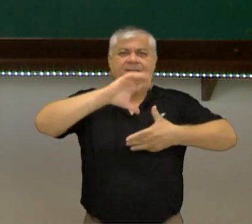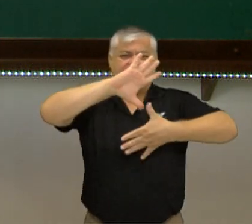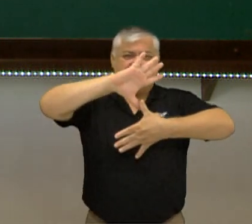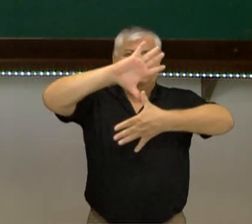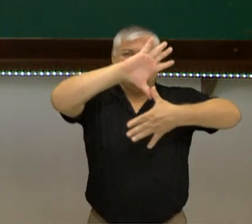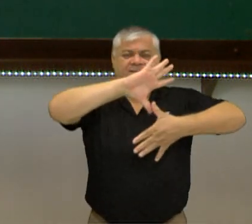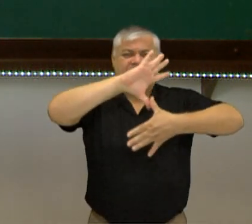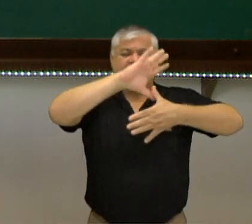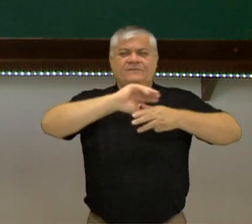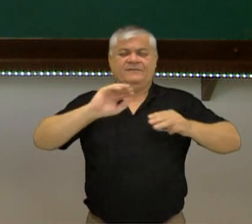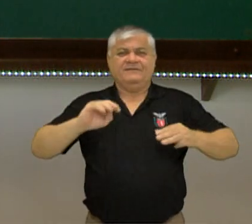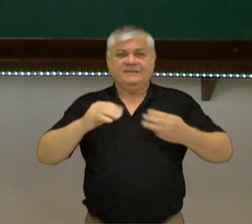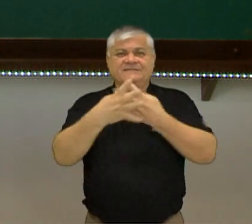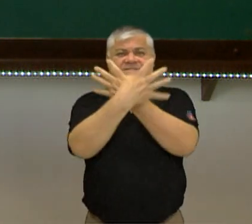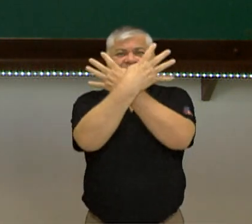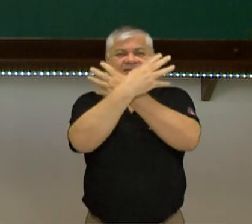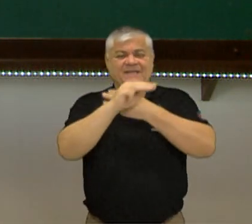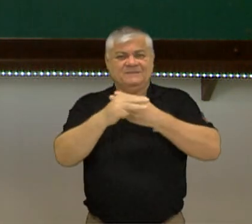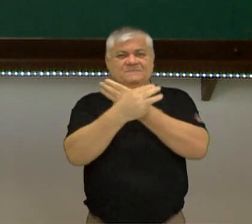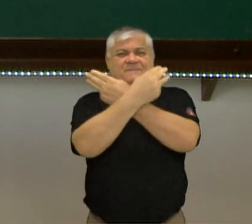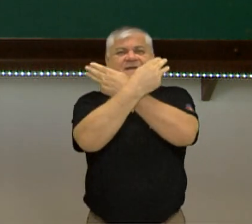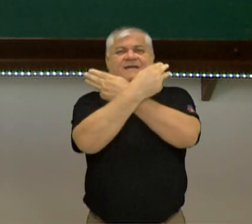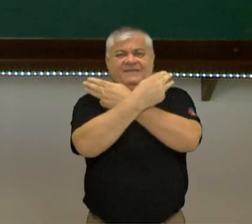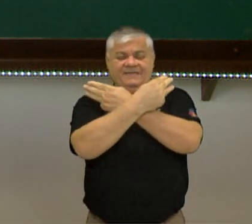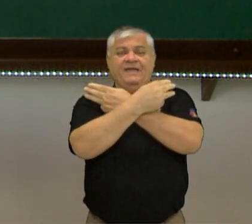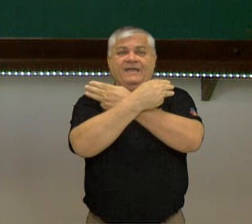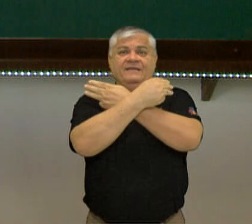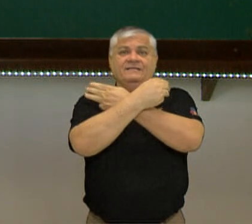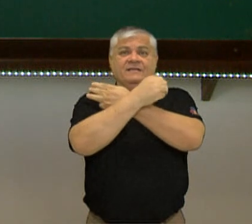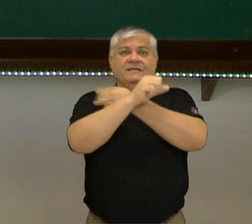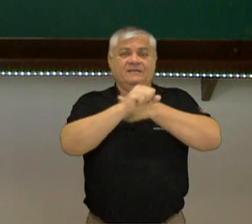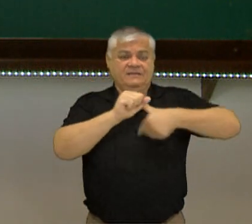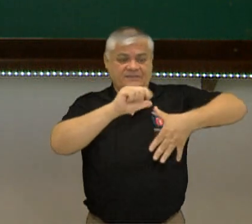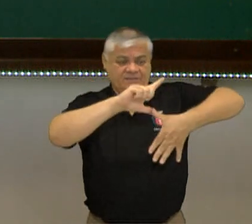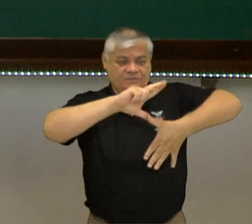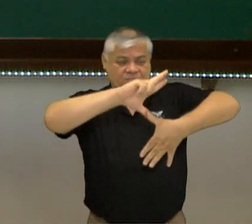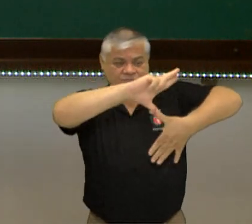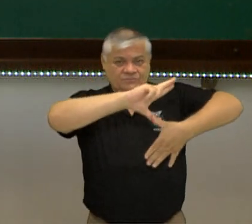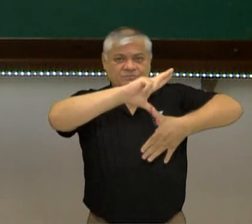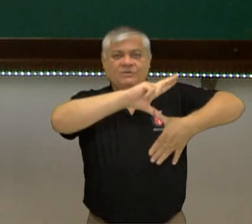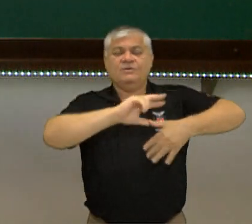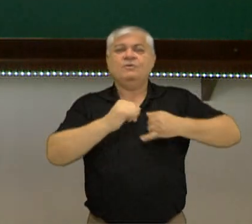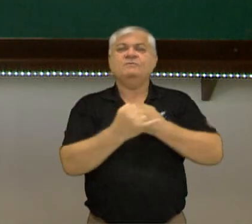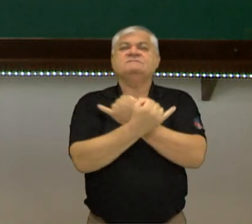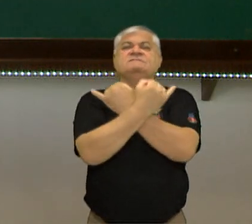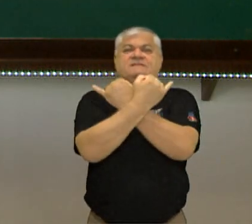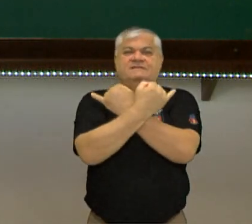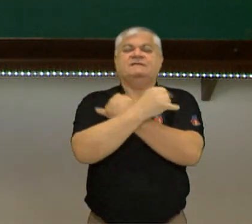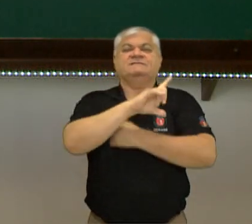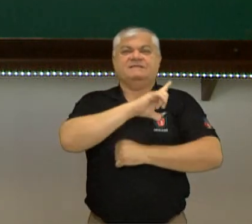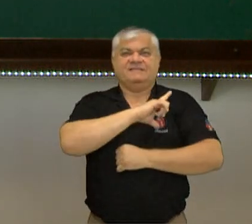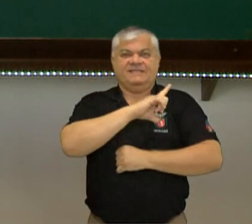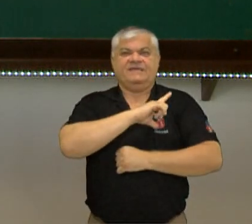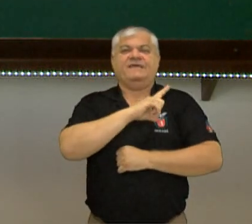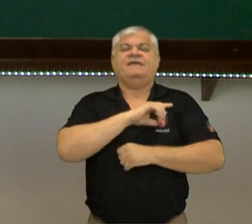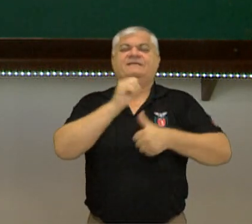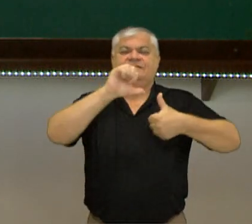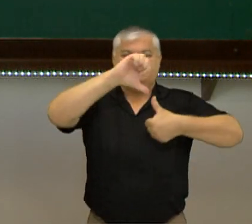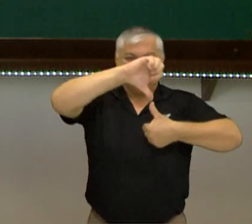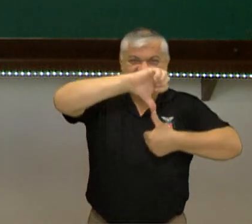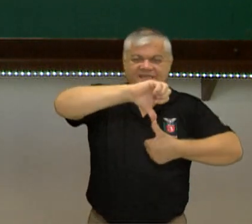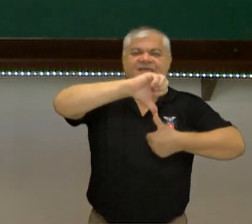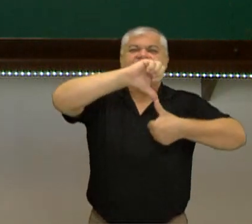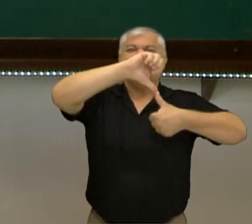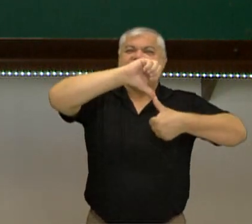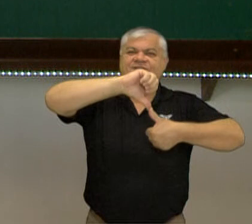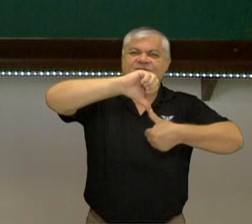os maias, né, até a América do Sul, como os incas. Então, na América do Norte, a gente tem a ocupação, na América Central, na América